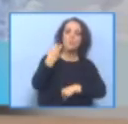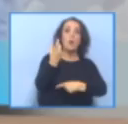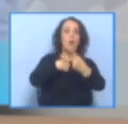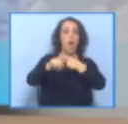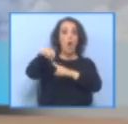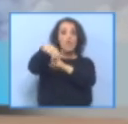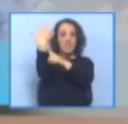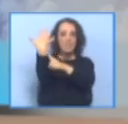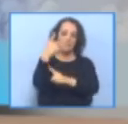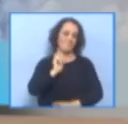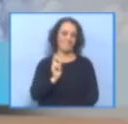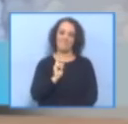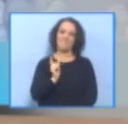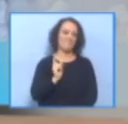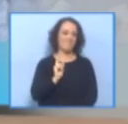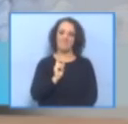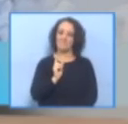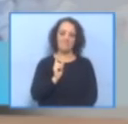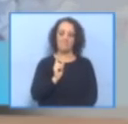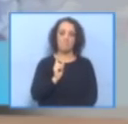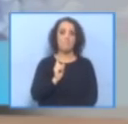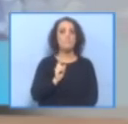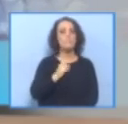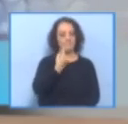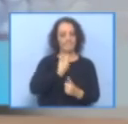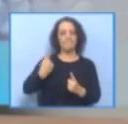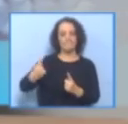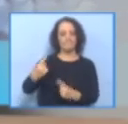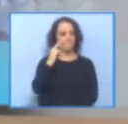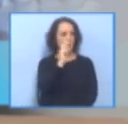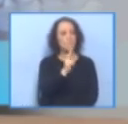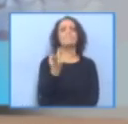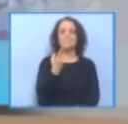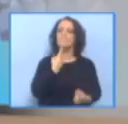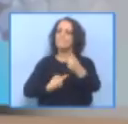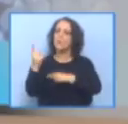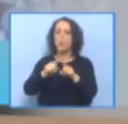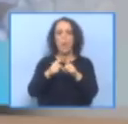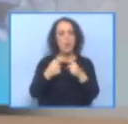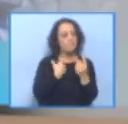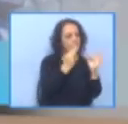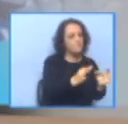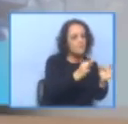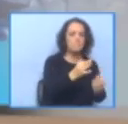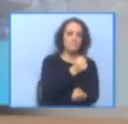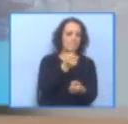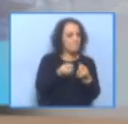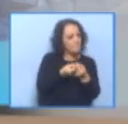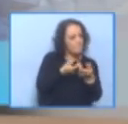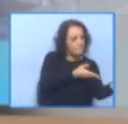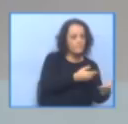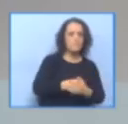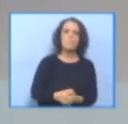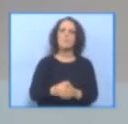nórdicos isto não acontece. Cada um se sente também responsável pela pelo vizinho do lado, não é? Esta proximidade